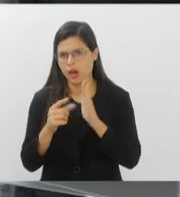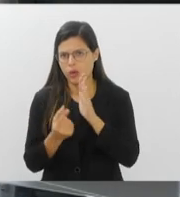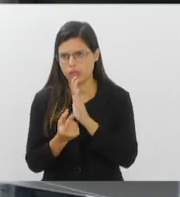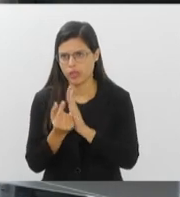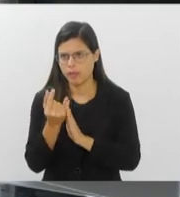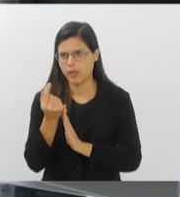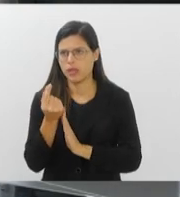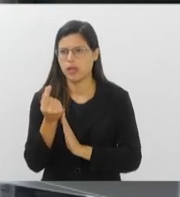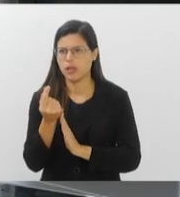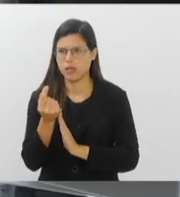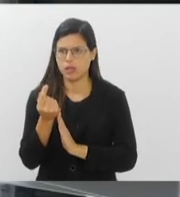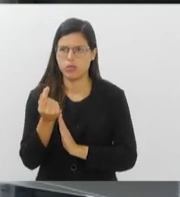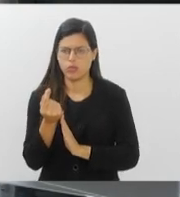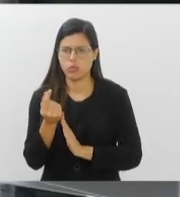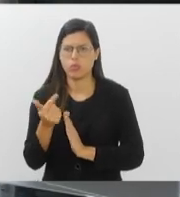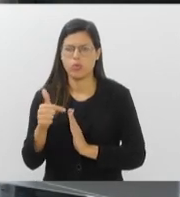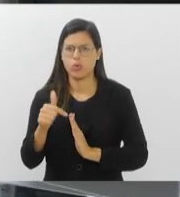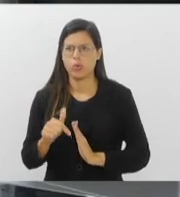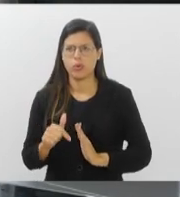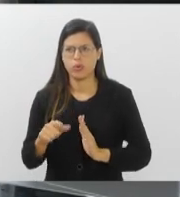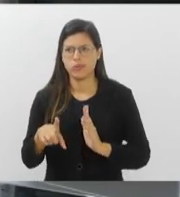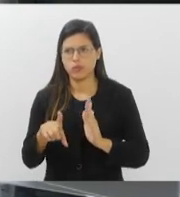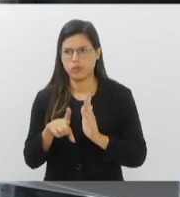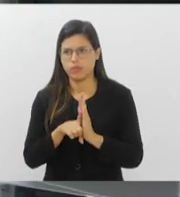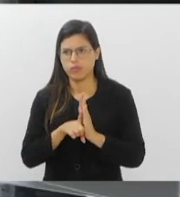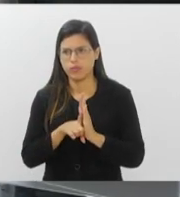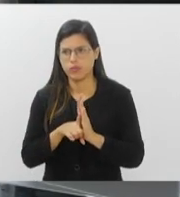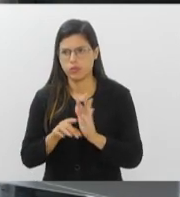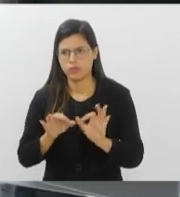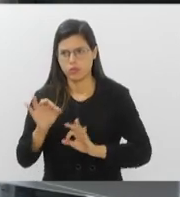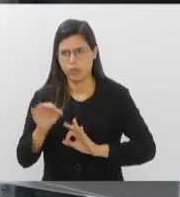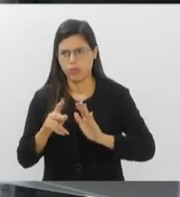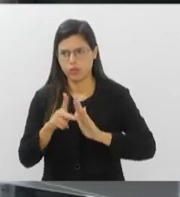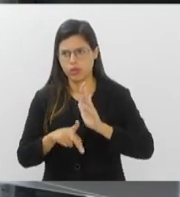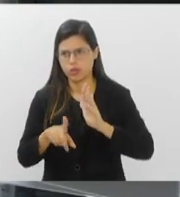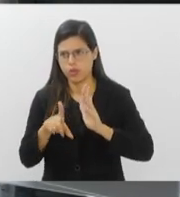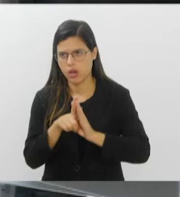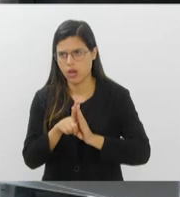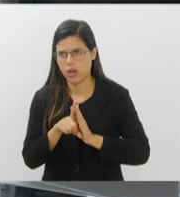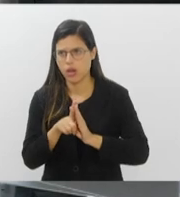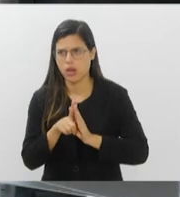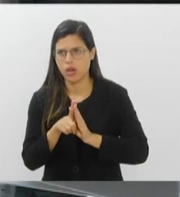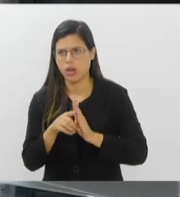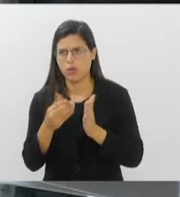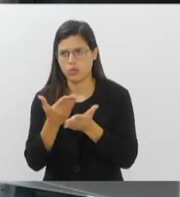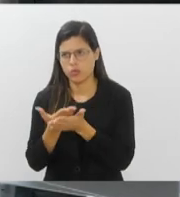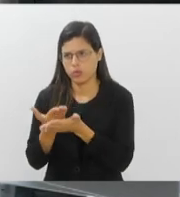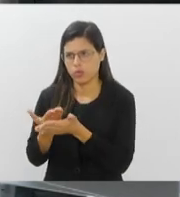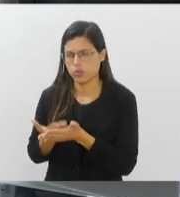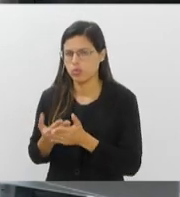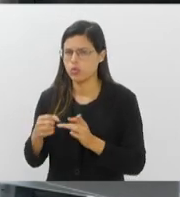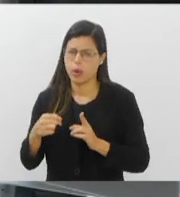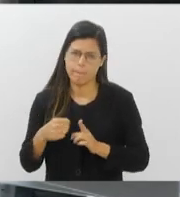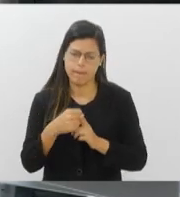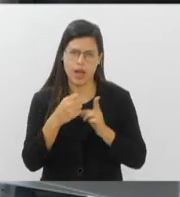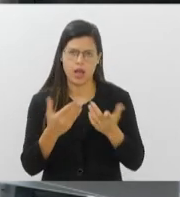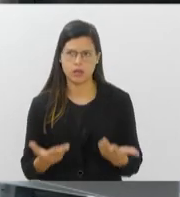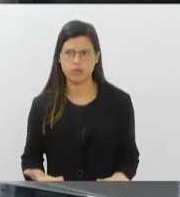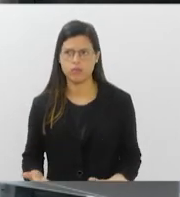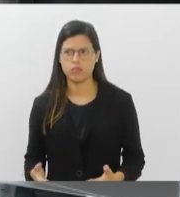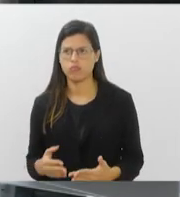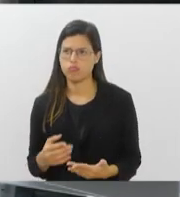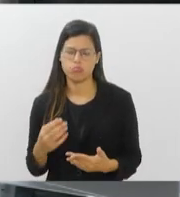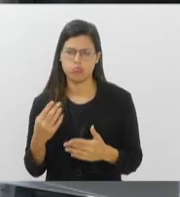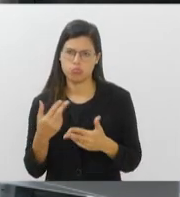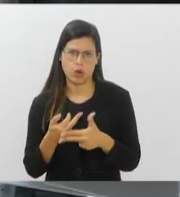O que ensejaria na apresentação da lei, na formulação do projeto de lei, o estudo de viabilidade de impacto. Mantendo o orçamento designado. Mantendo o orçamento, algo nesse